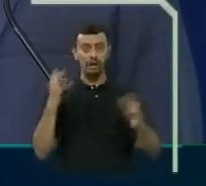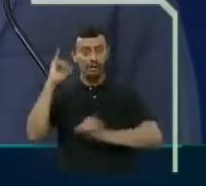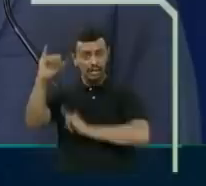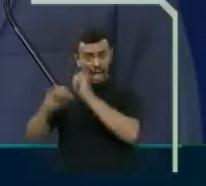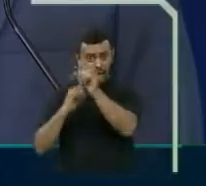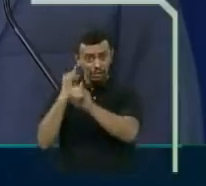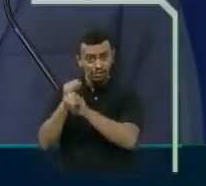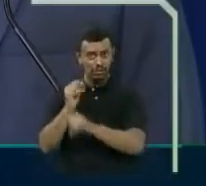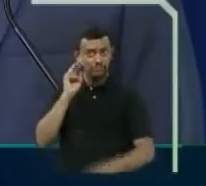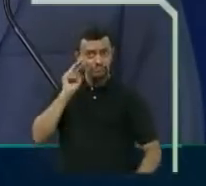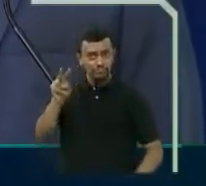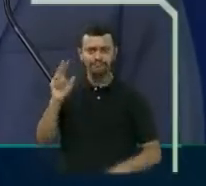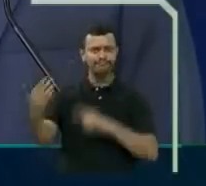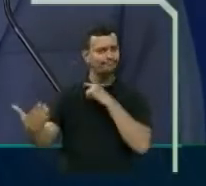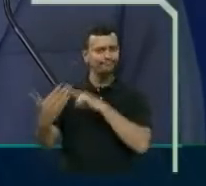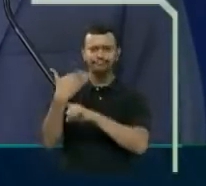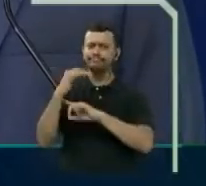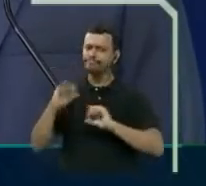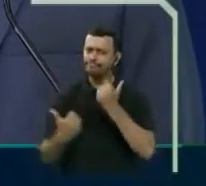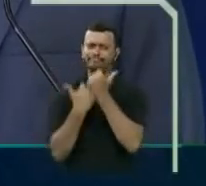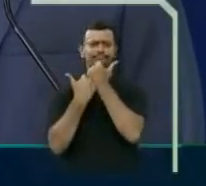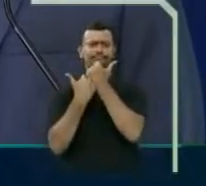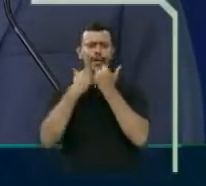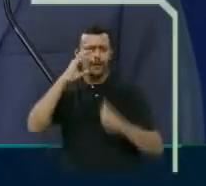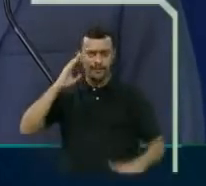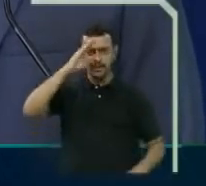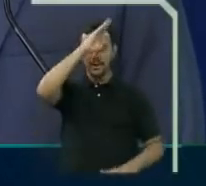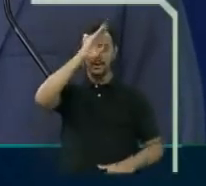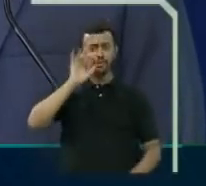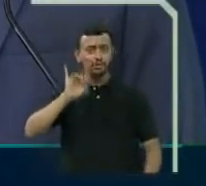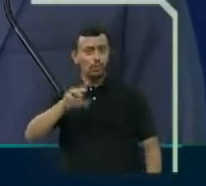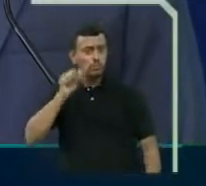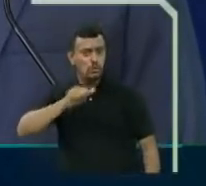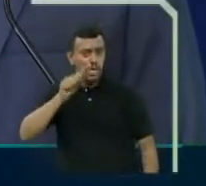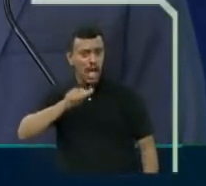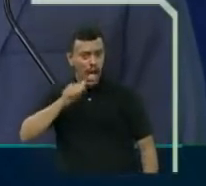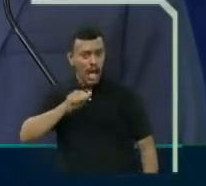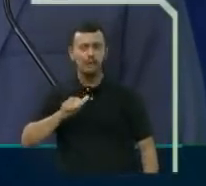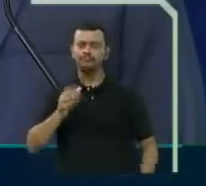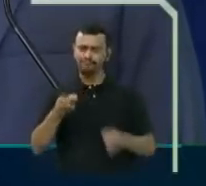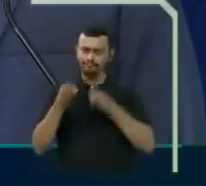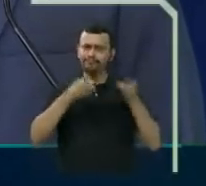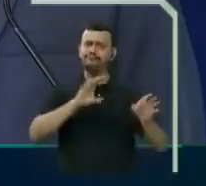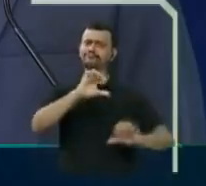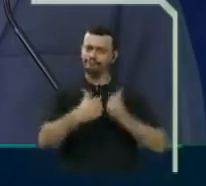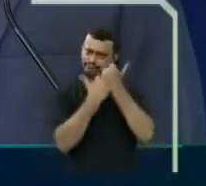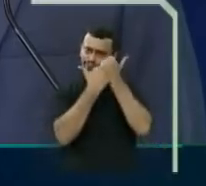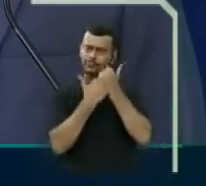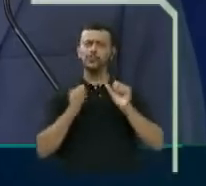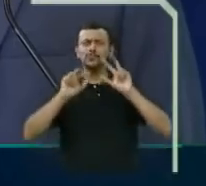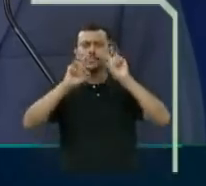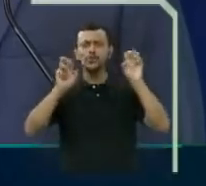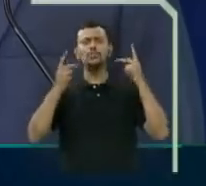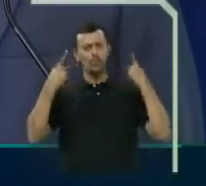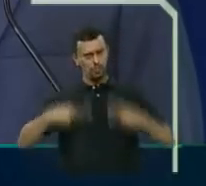presidente Bolsonaro. Não só na questão da mulher, mas sobretudo na questão humana.